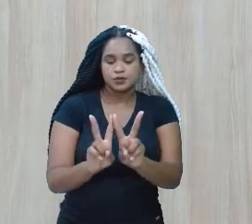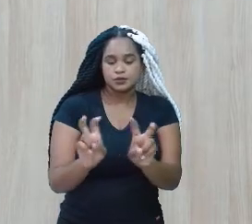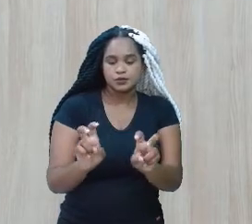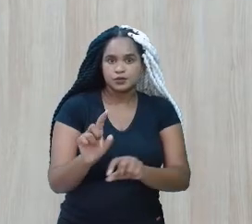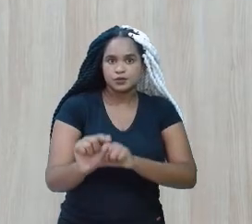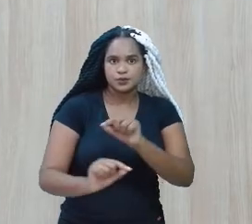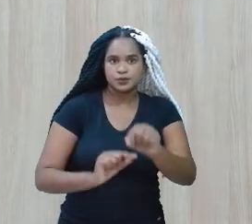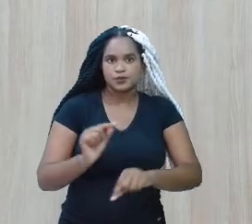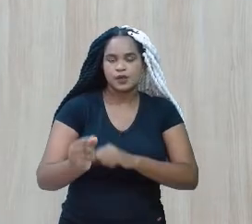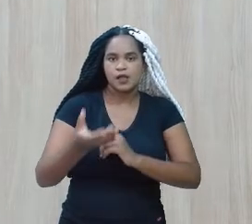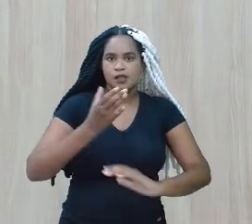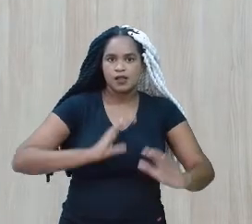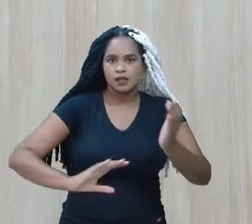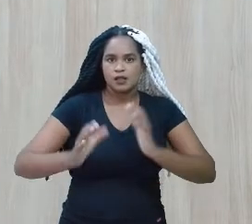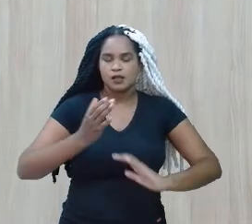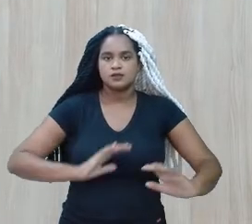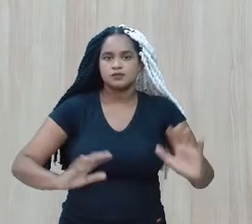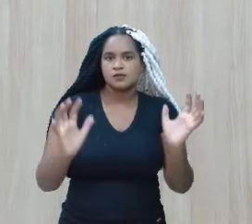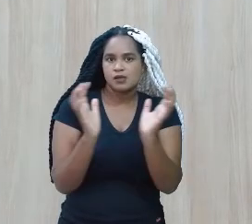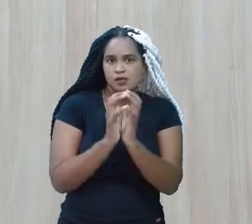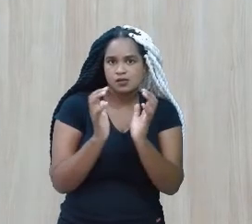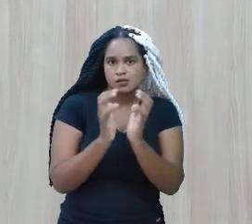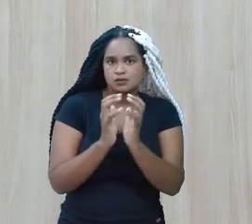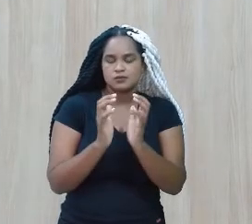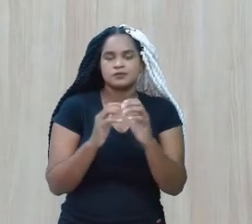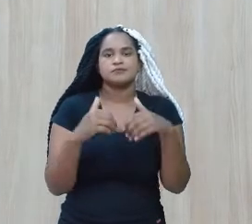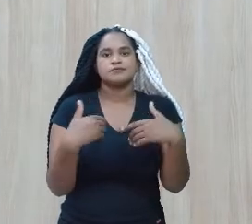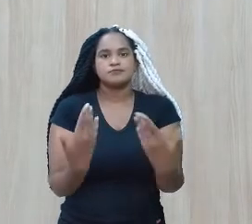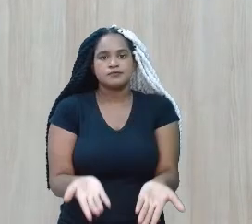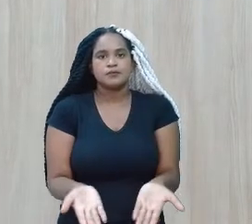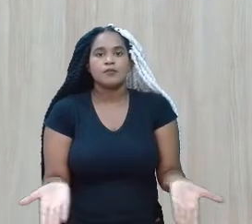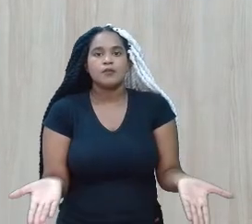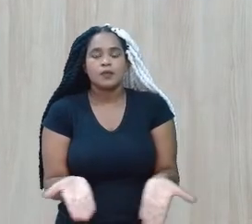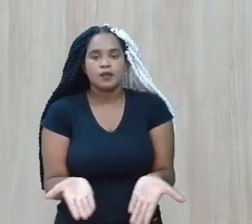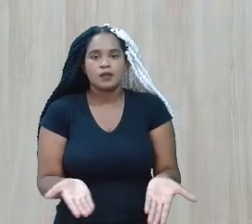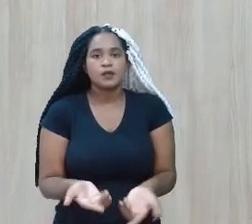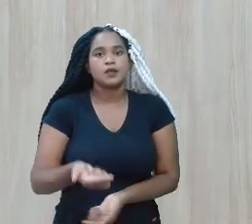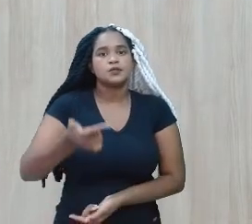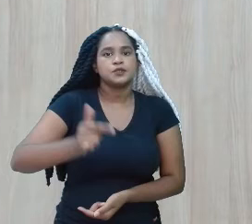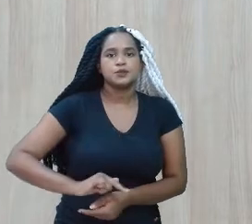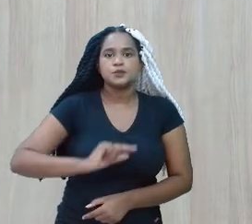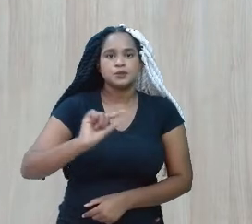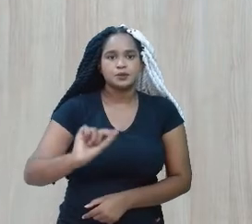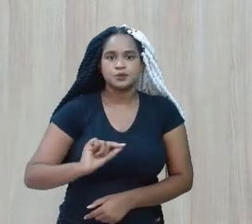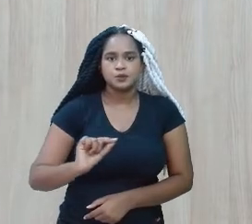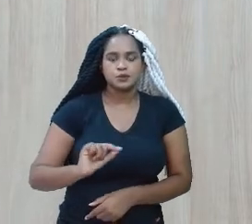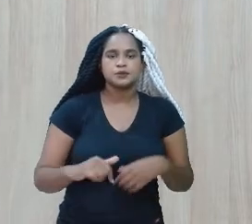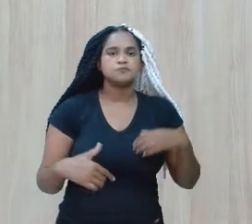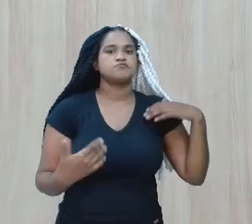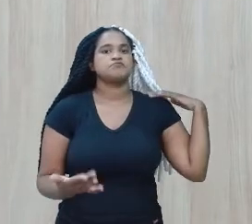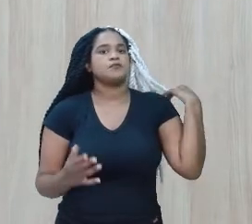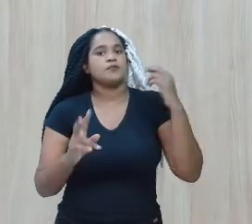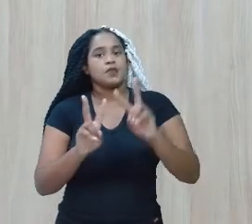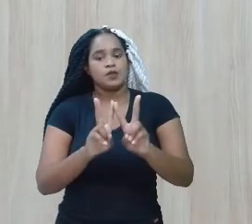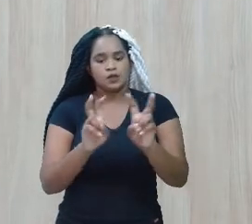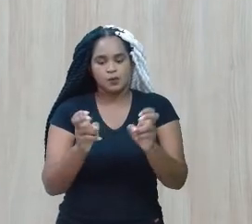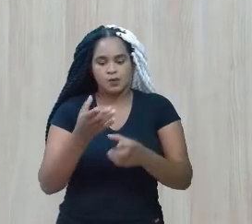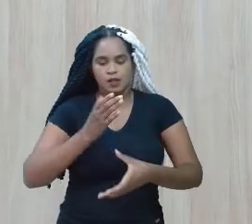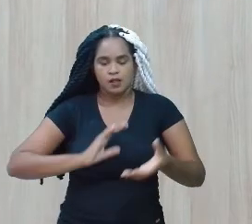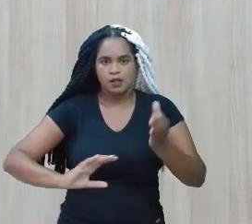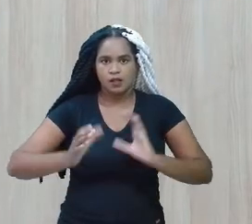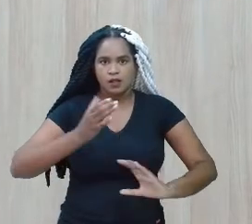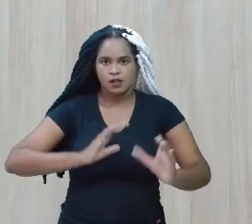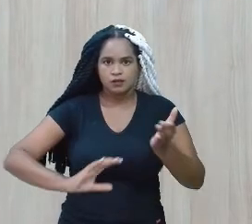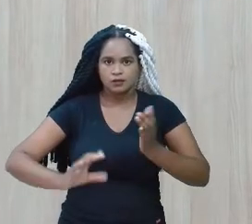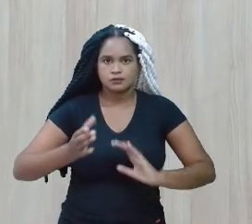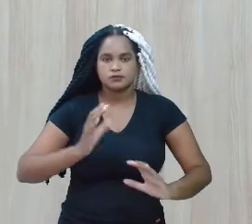lendas de Recife e estaremos novamente vendo essas lendas,